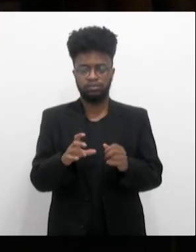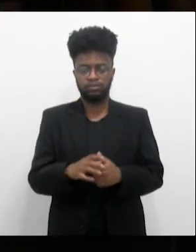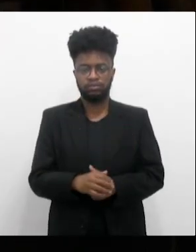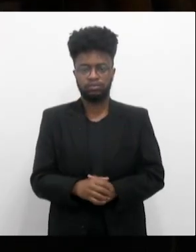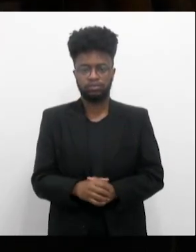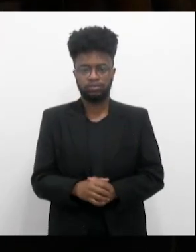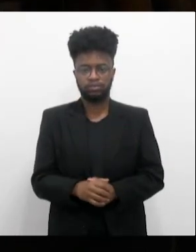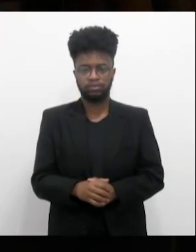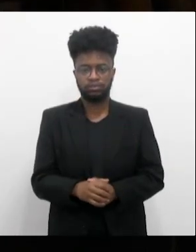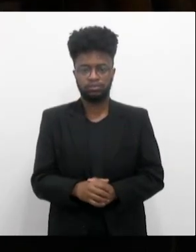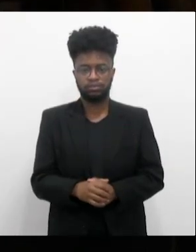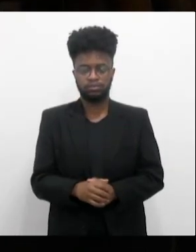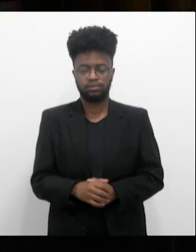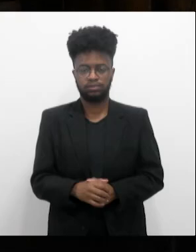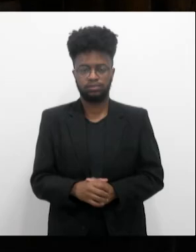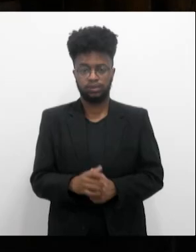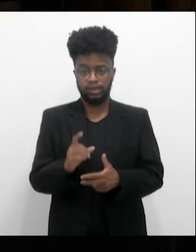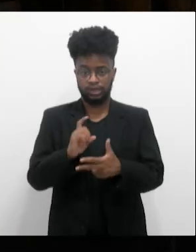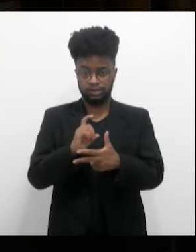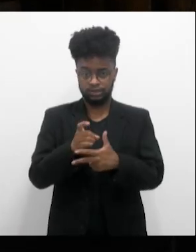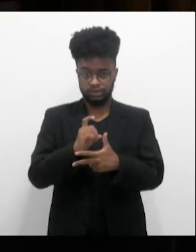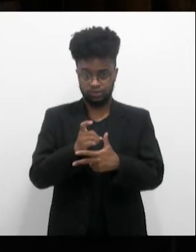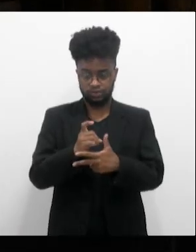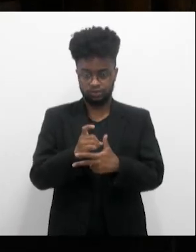de o Poder Executivo